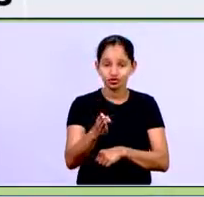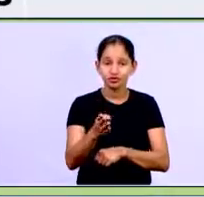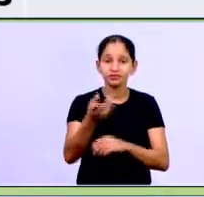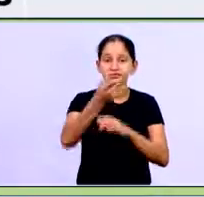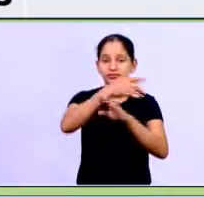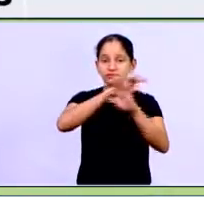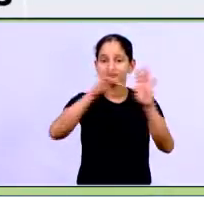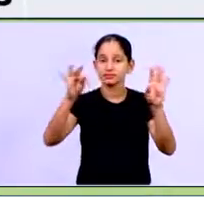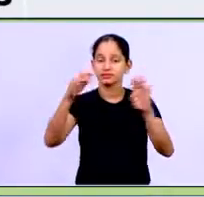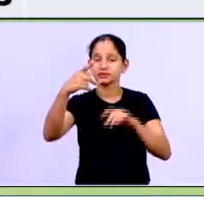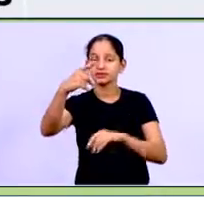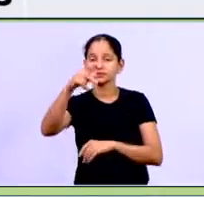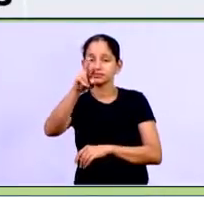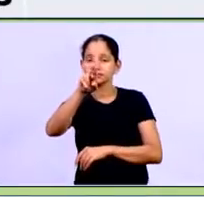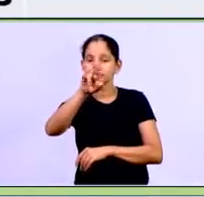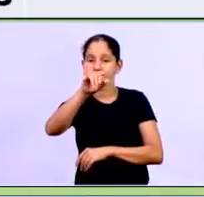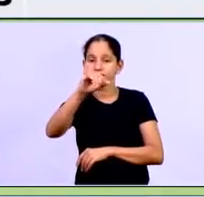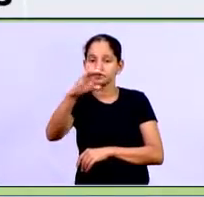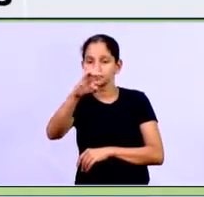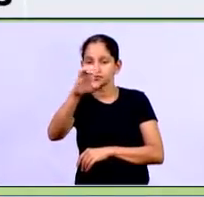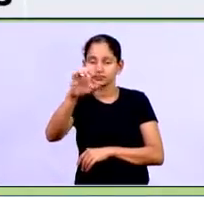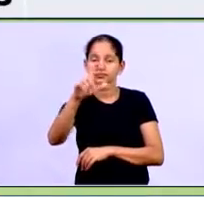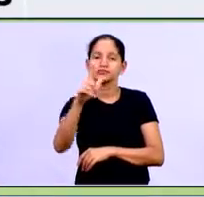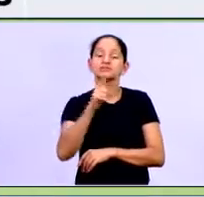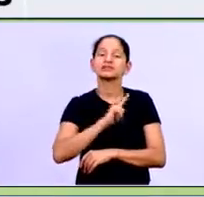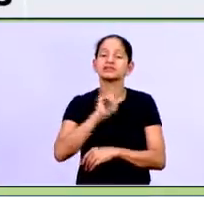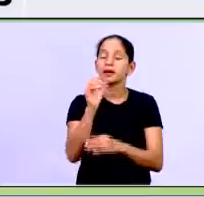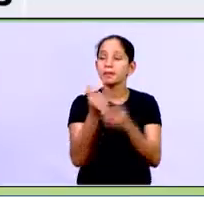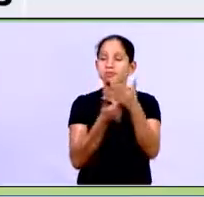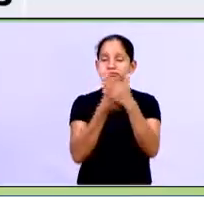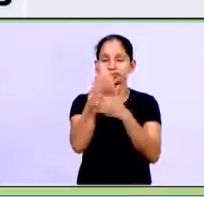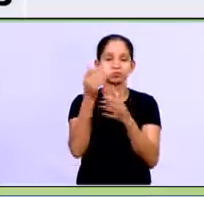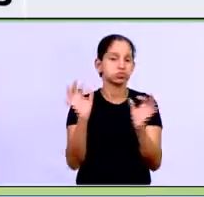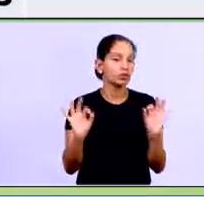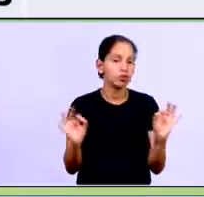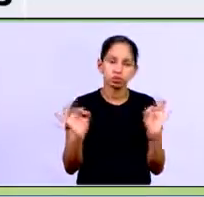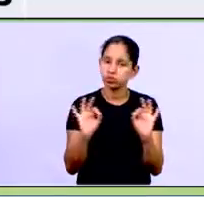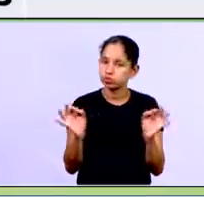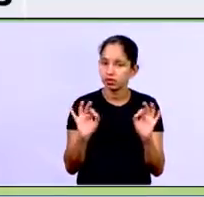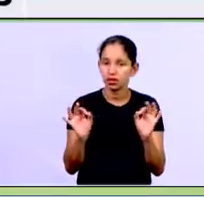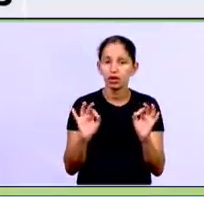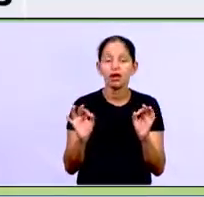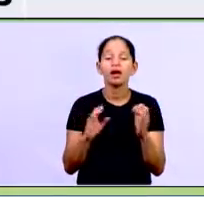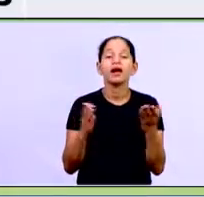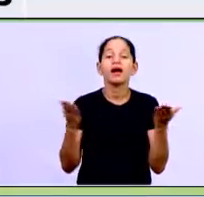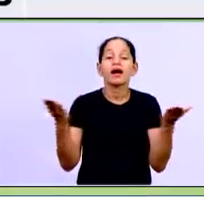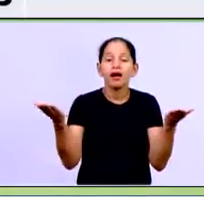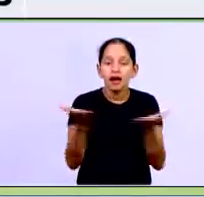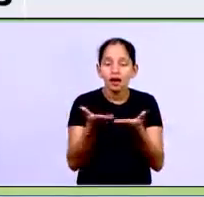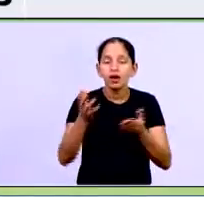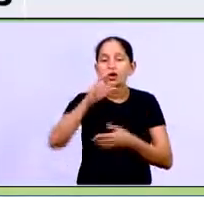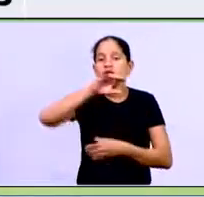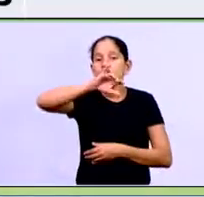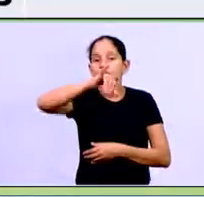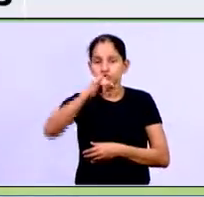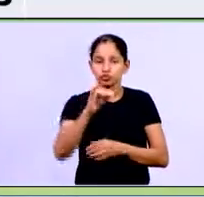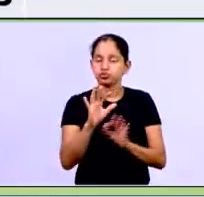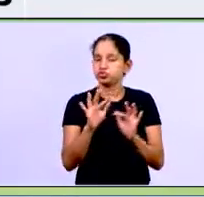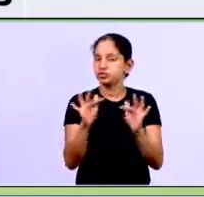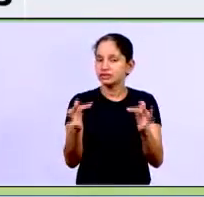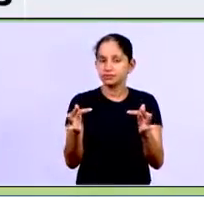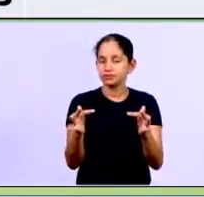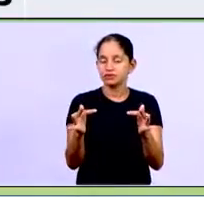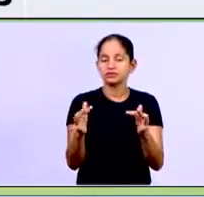pelo sistema Price, eu não posso calcular a amortização primeiro, ok? Primeiro eu tenho que calcular juros. No sistema Price, eu vou